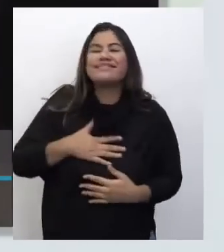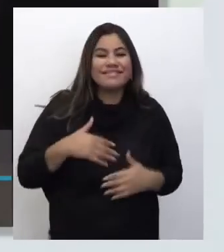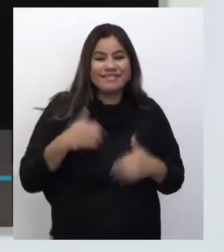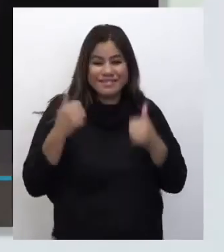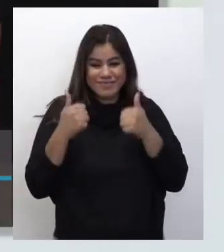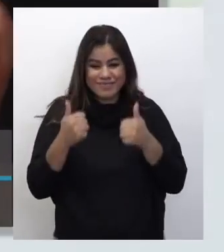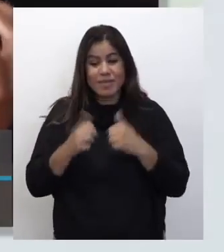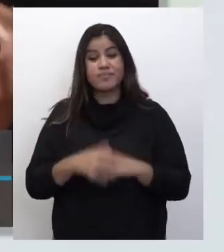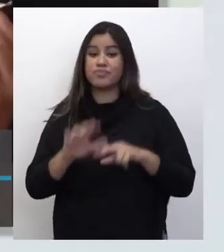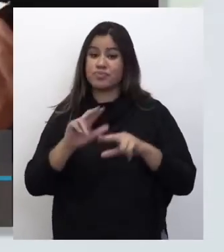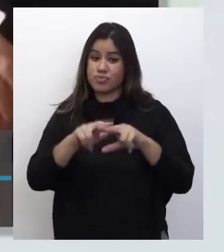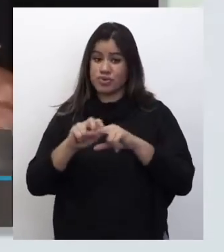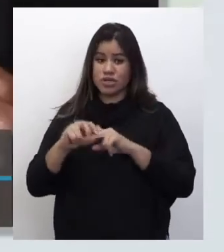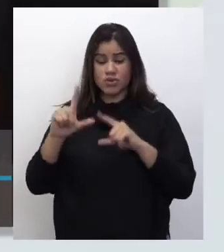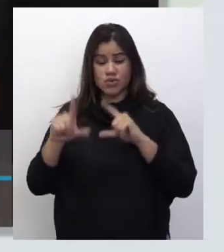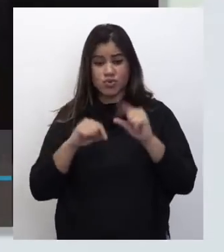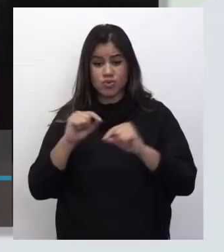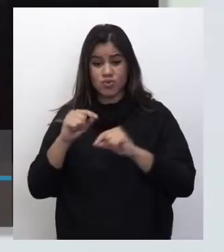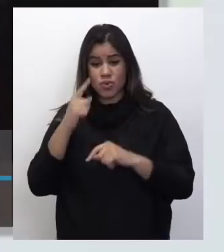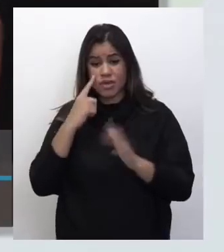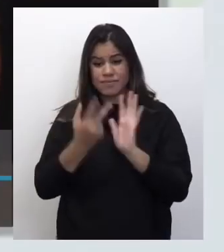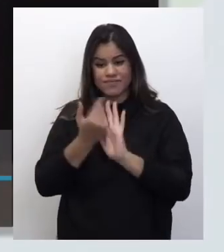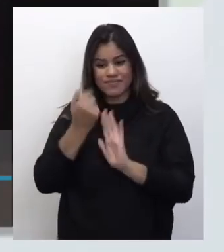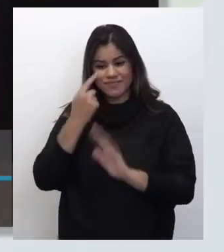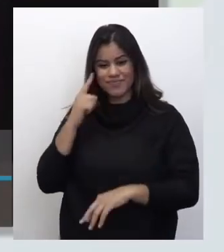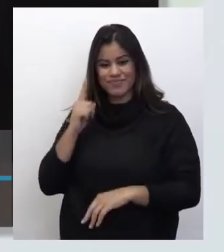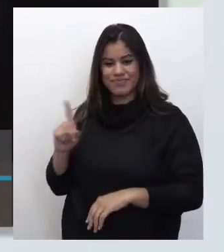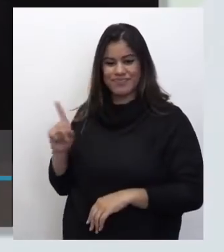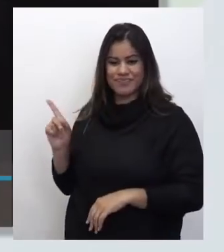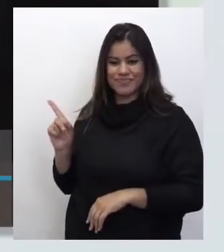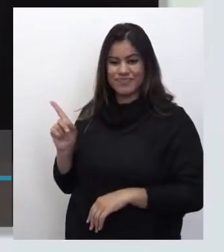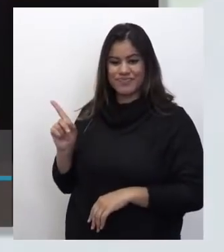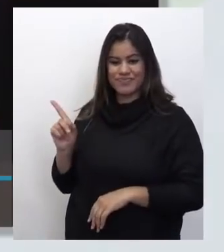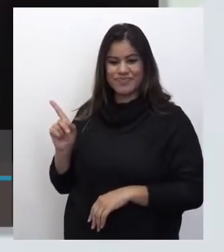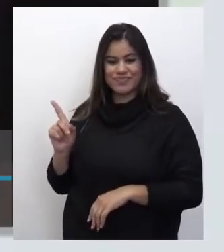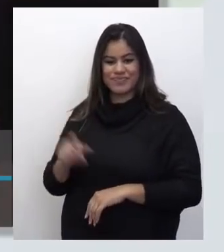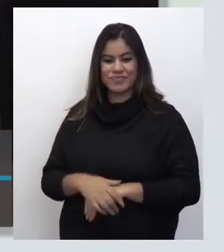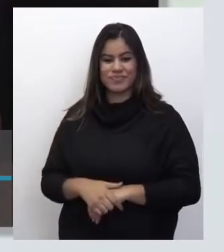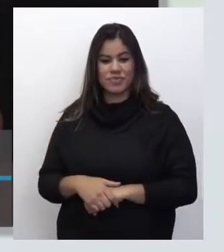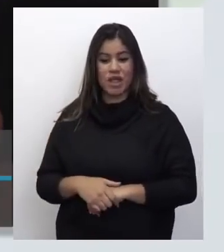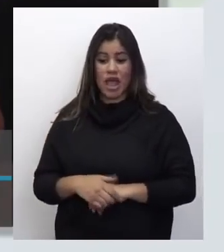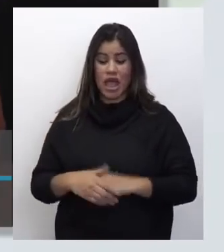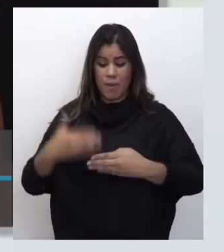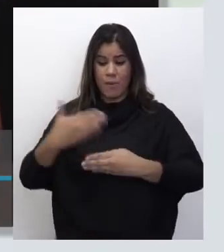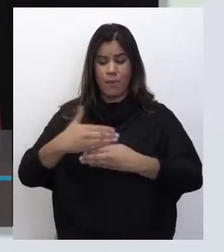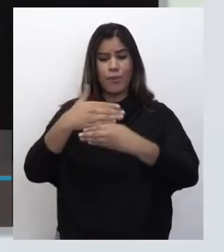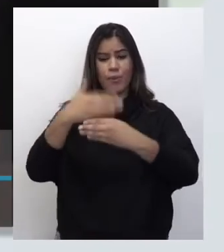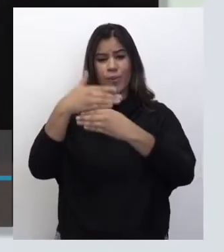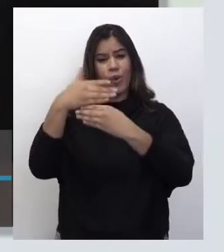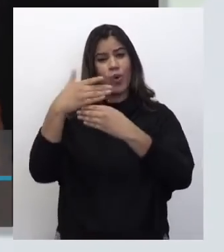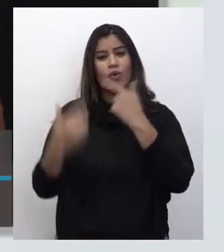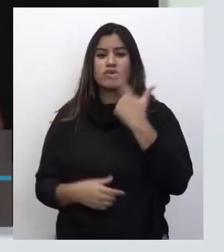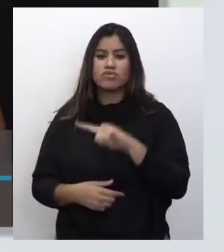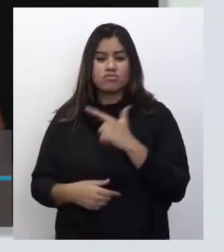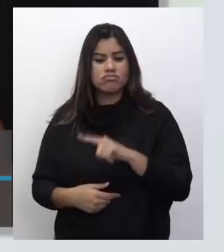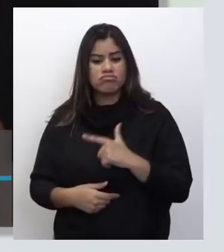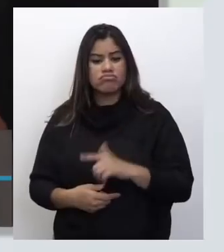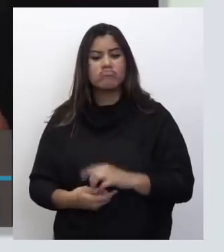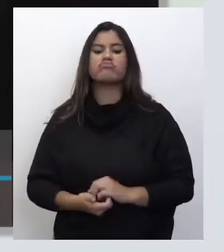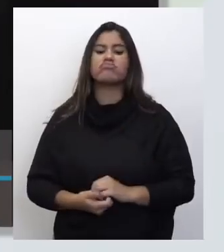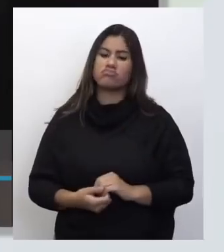esse daqui, né? Que é uma imagem que tem construções que não tem muros, ou são construções baixas, muros